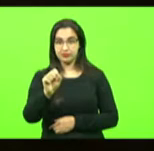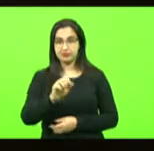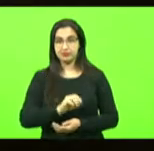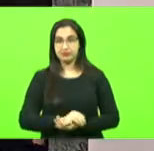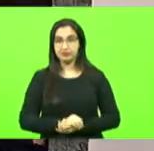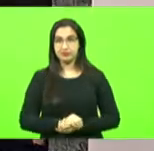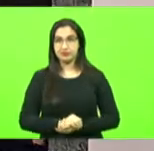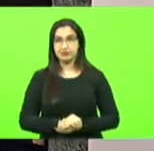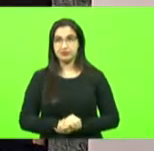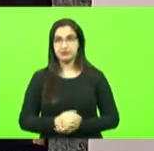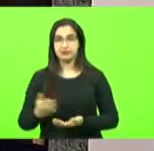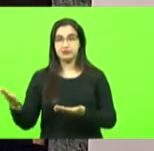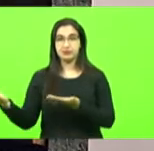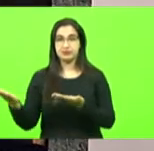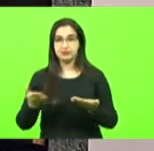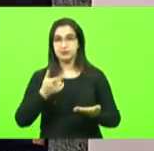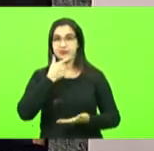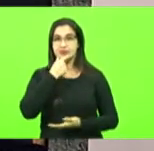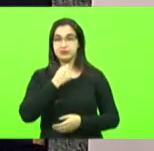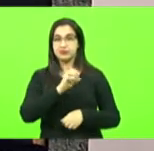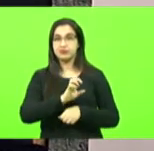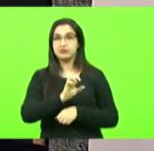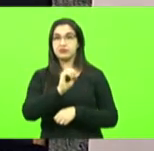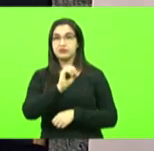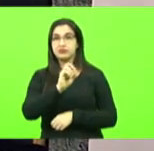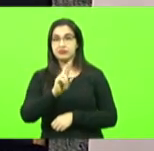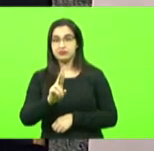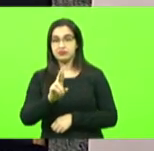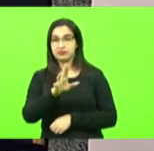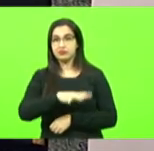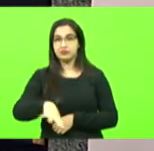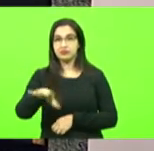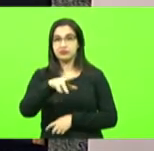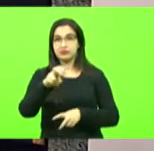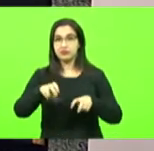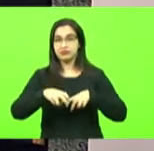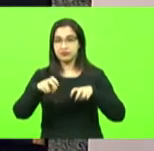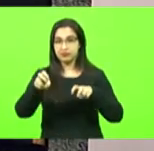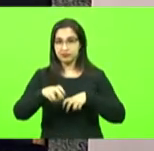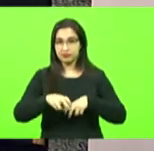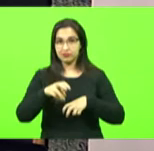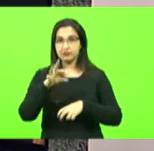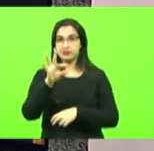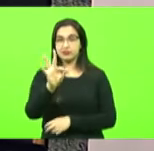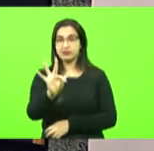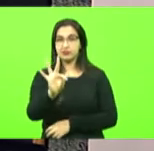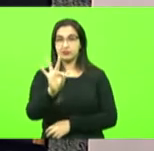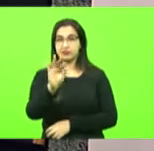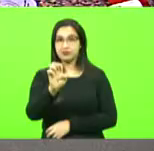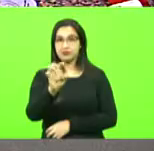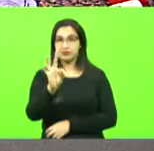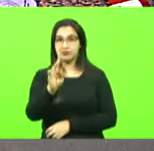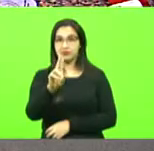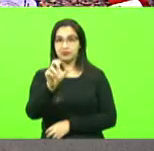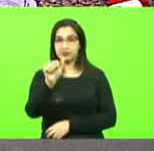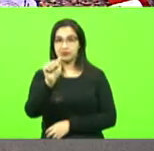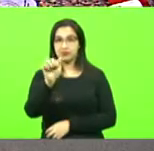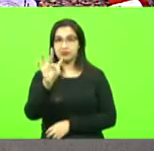Convidamos o senhor coordenador-geral da Federação dos Trabalhadores na Agricultura Familiar, a FETRAF, Jandir José Selsler.